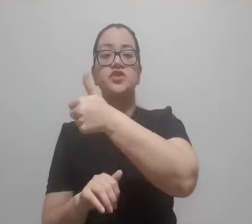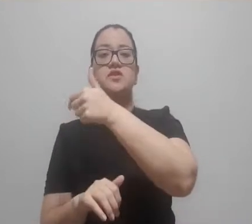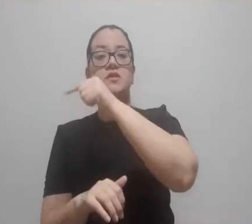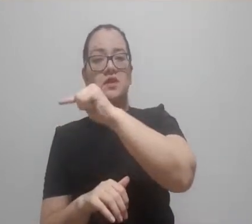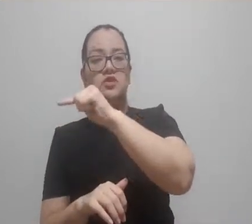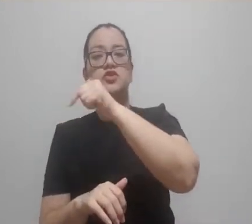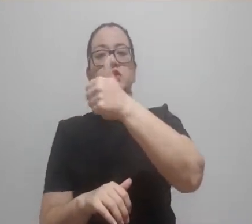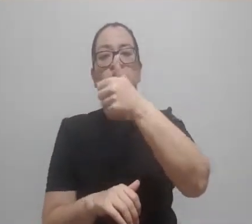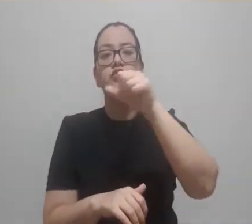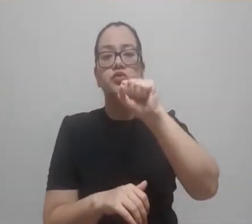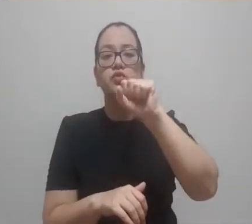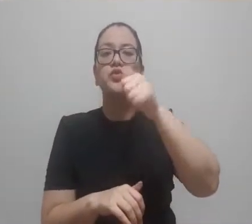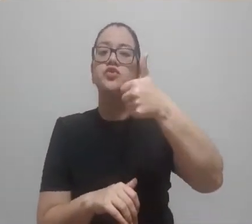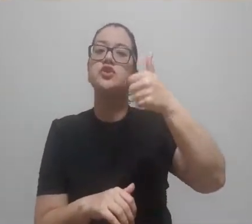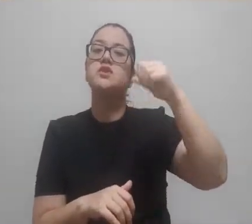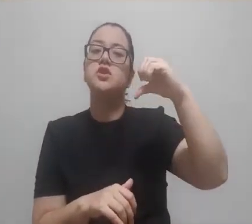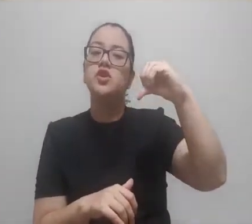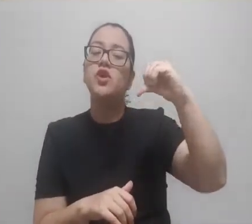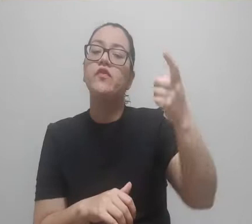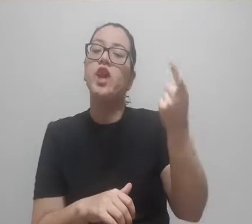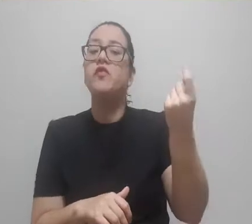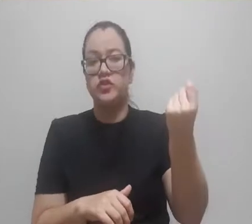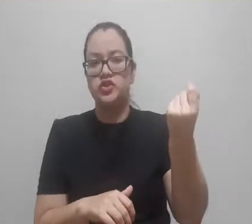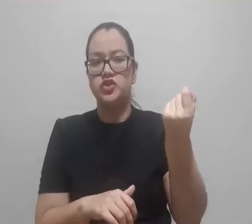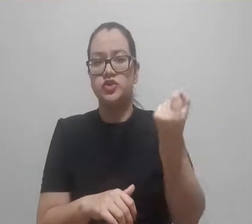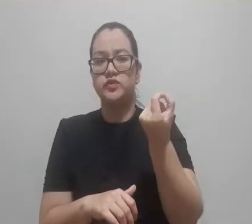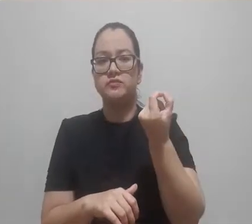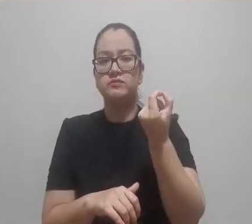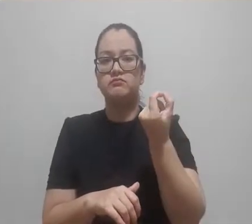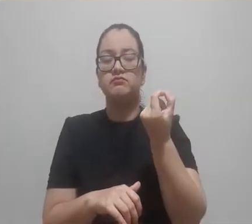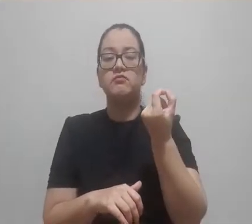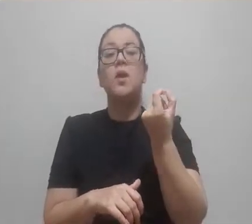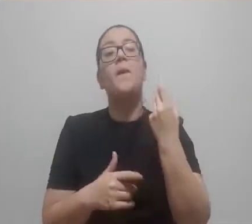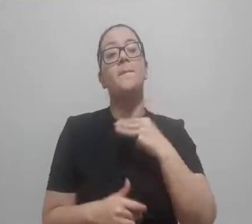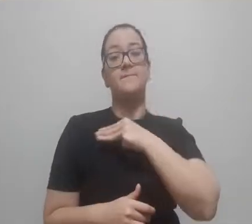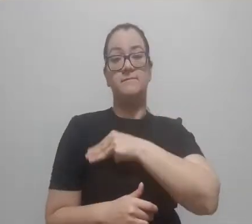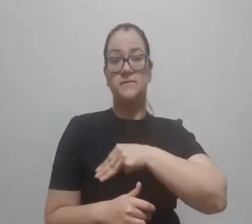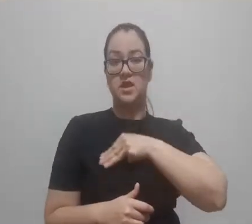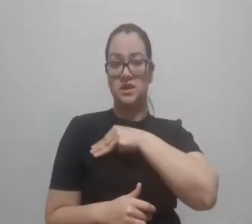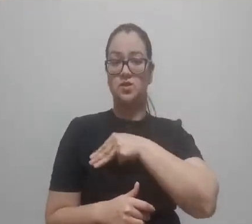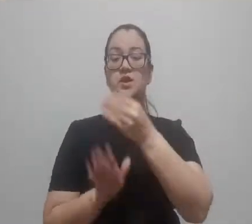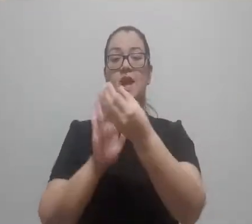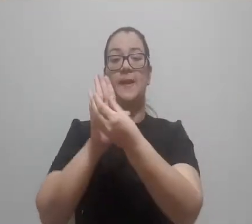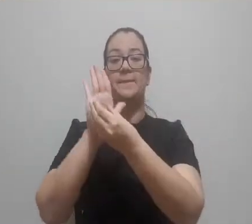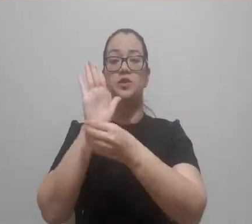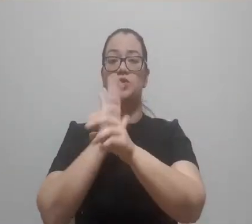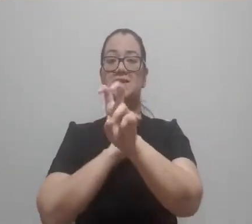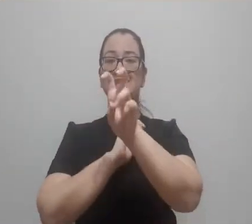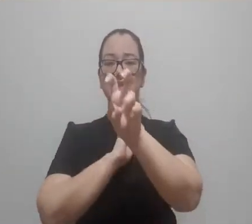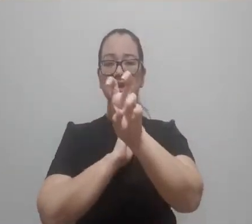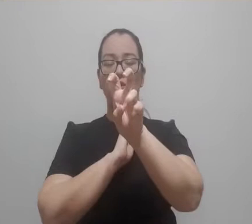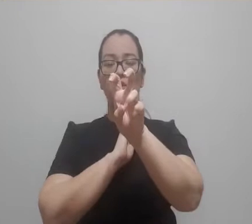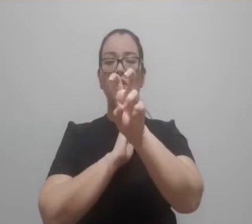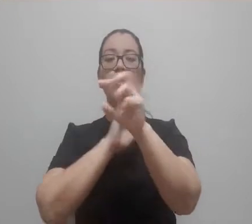e 20. Evangelho segundo escreveu Mateus, capítulo 5, versículo